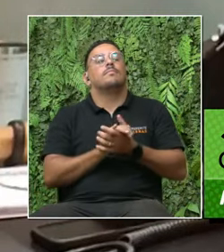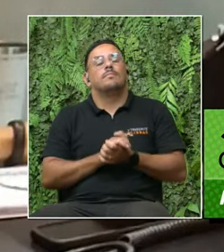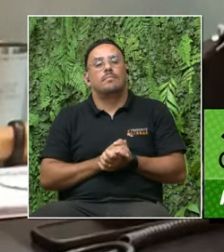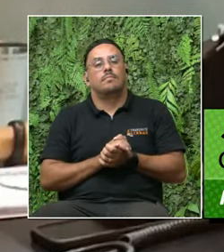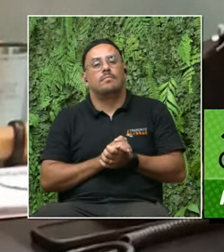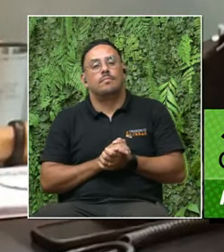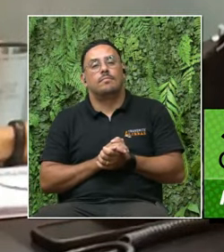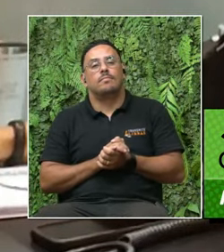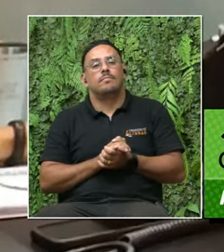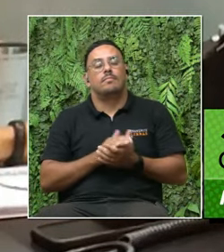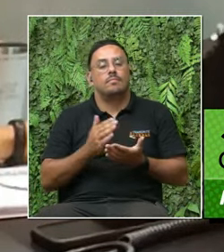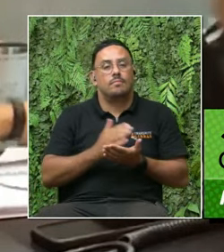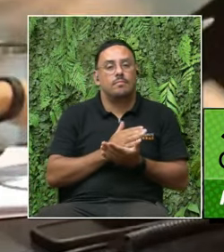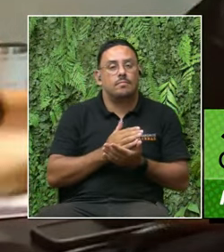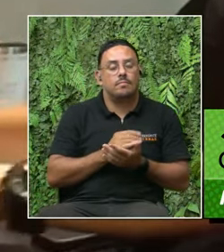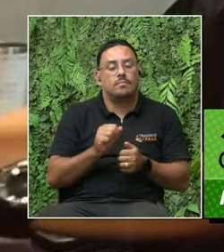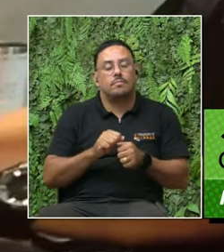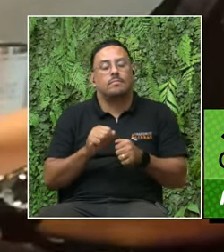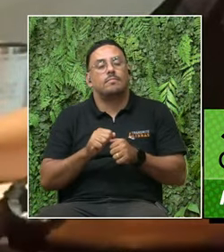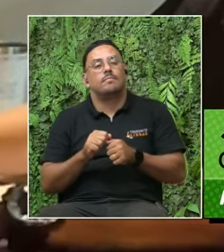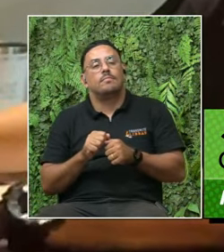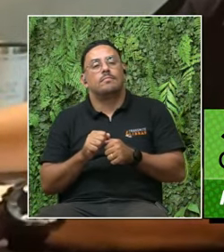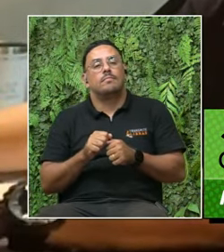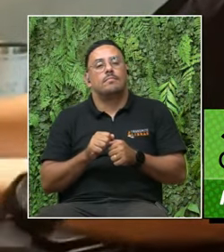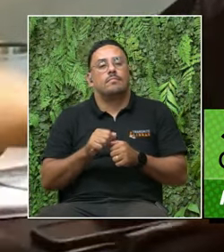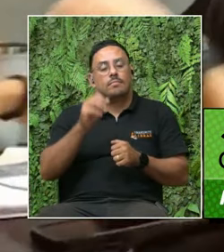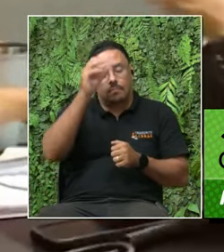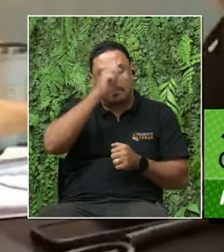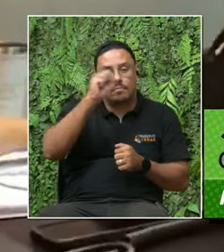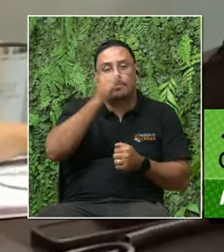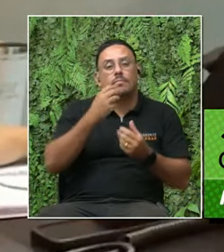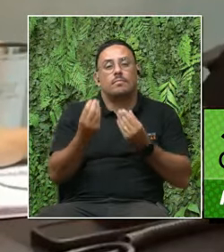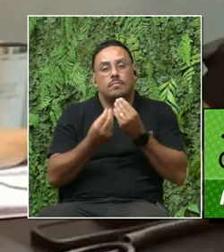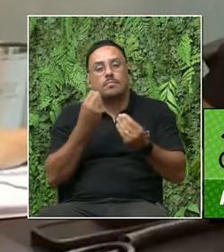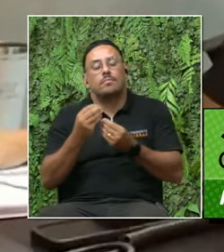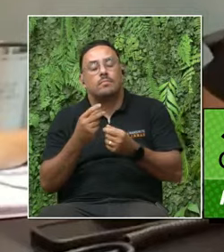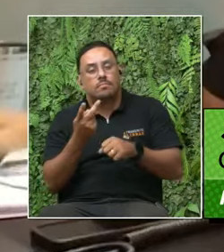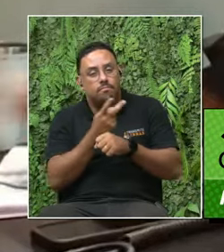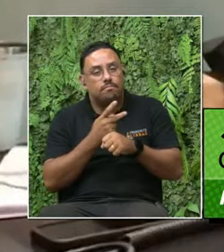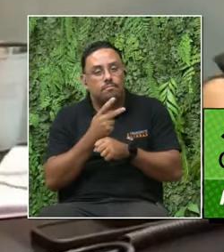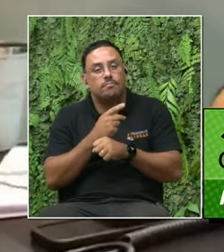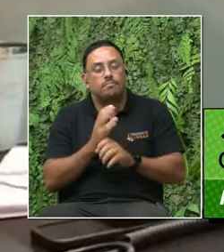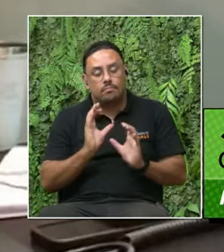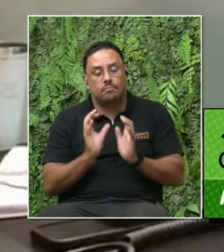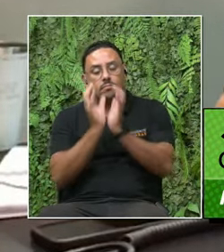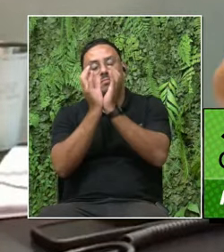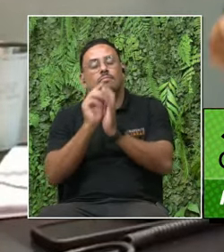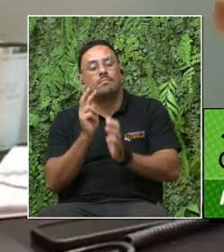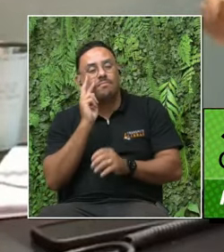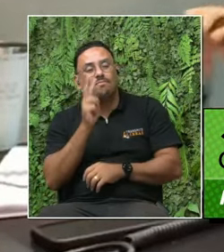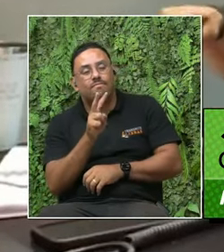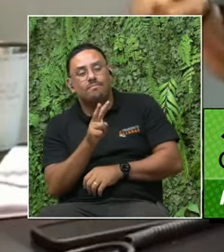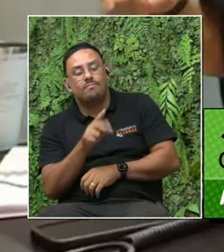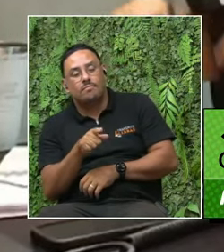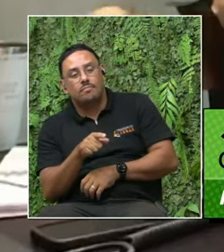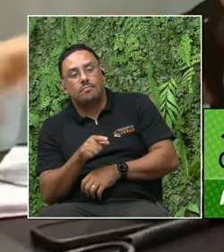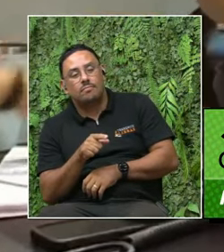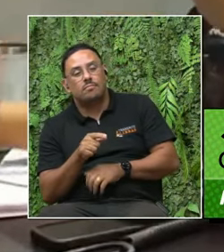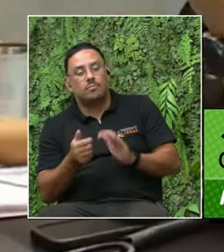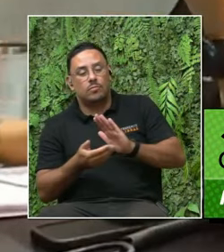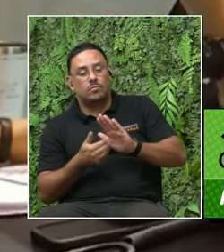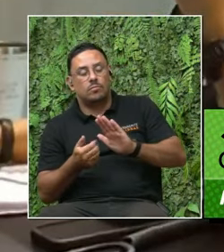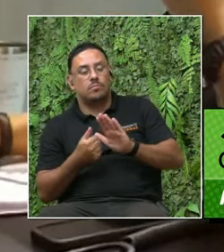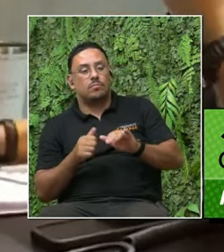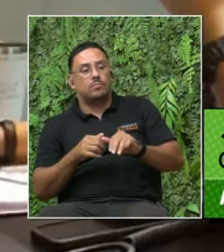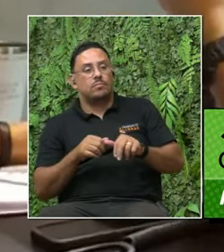traçar boas boas bons caminhos pra gente buscar títulos agora o que que passou na sua cabeça na hora que você viu o homem tirar a zaguir deixar só o